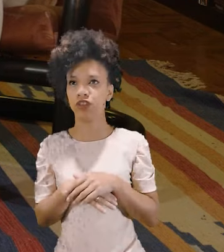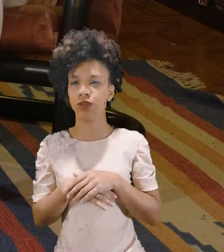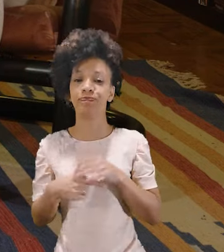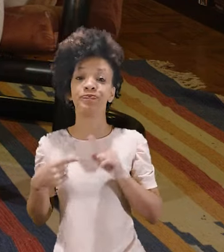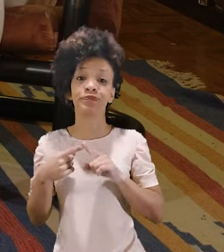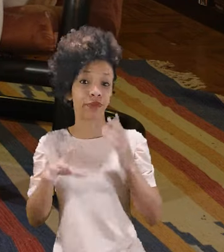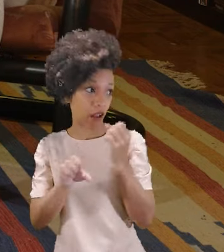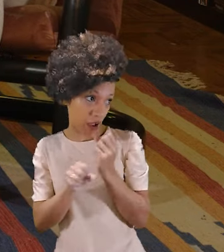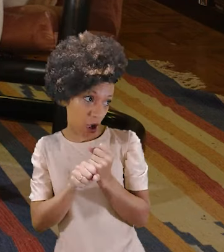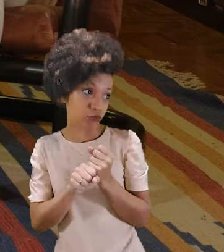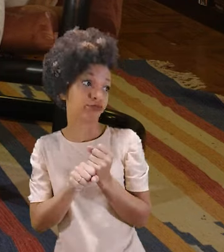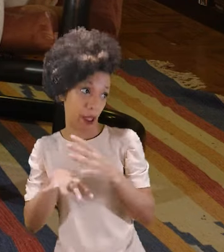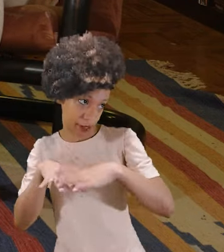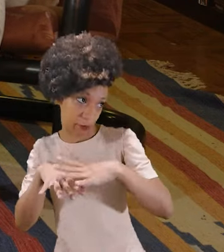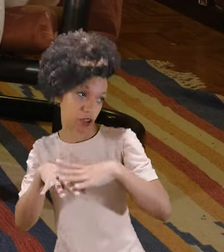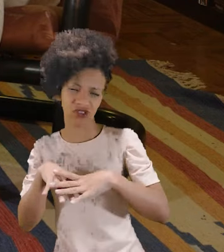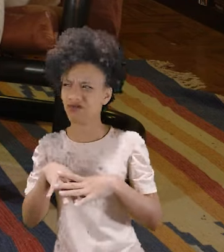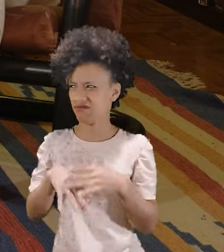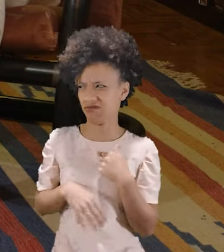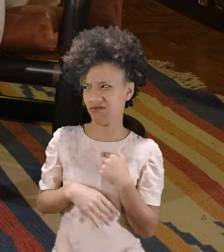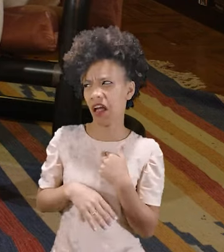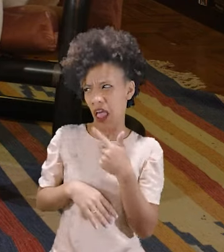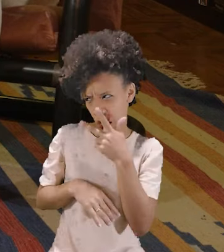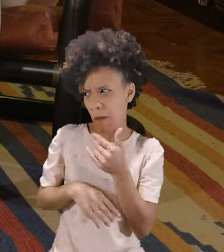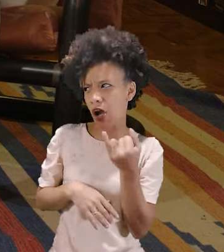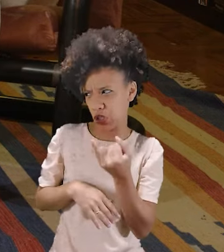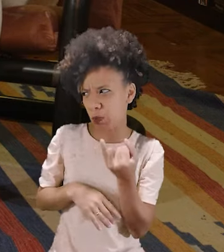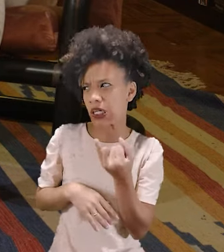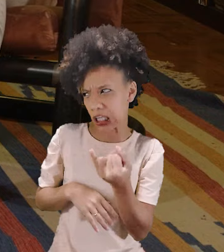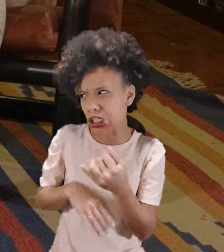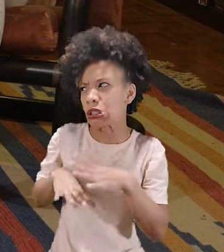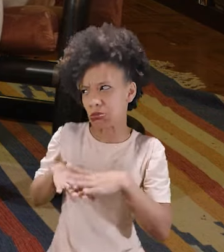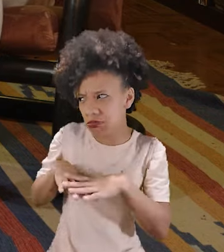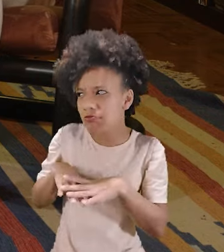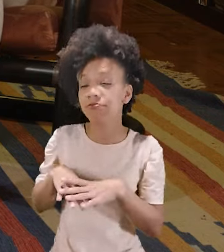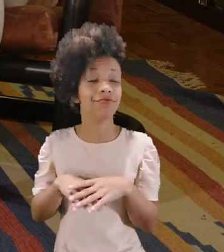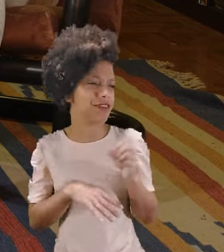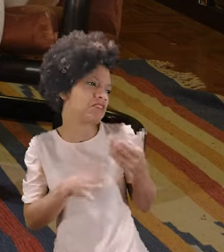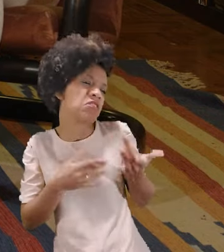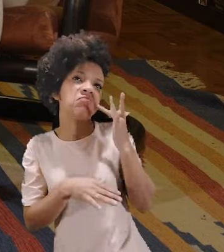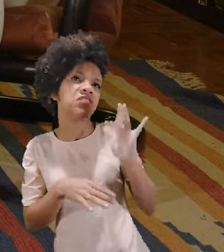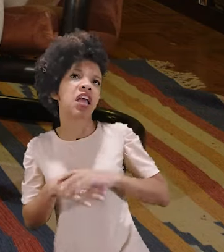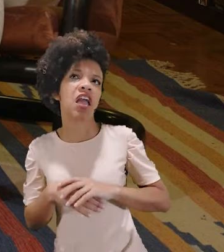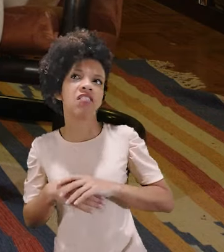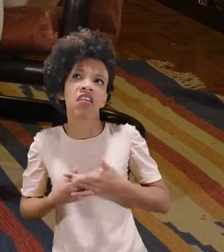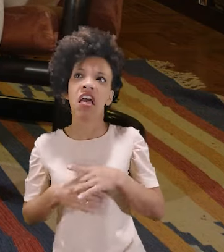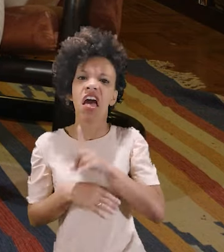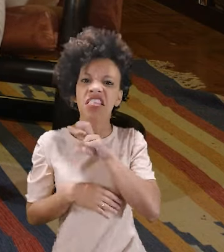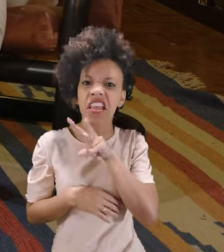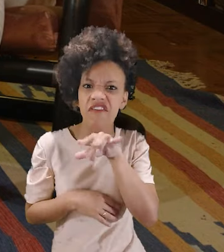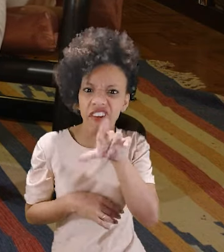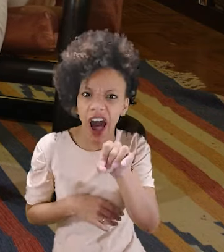que não tem nada 20 aprende cálculo entendeu o celular eu vou lá aqui ao calcular aí para fazer o aqui eu falei com você lá tem